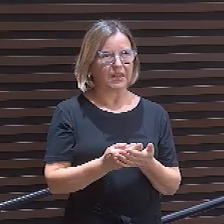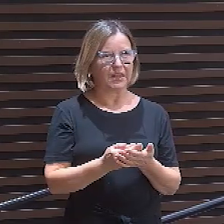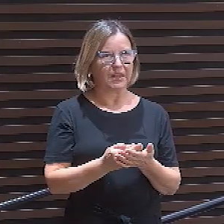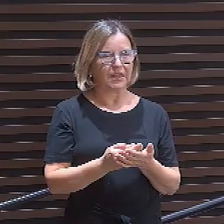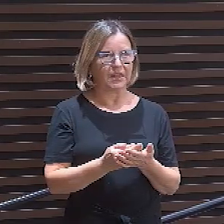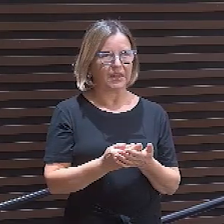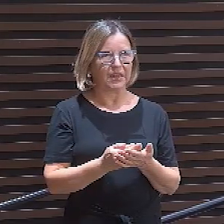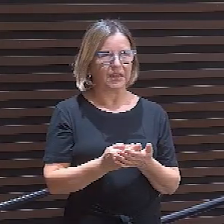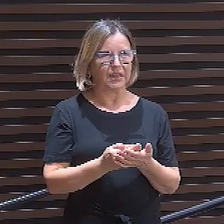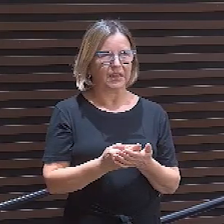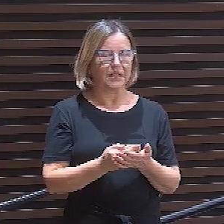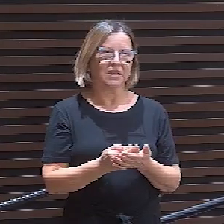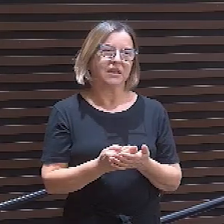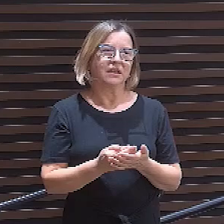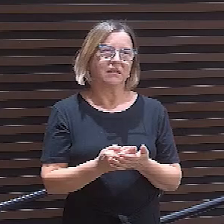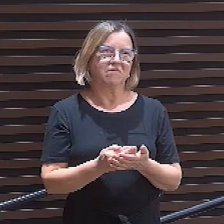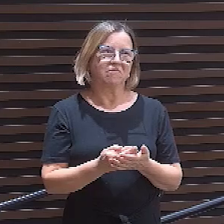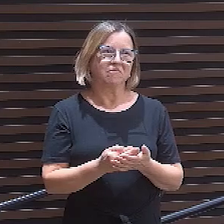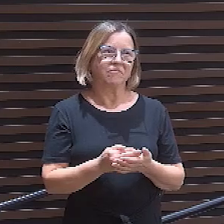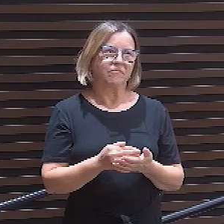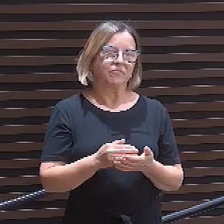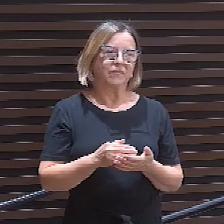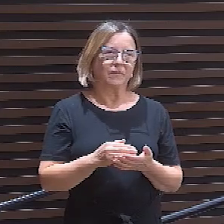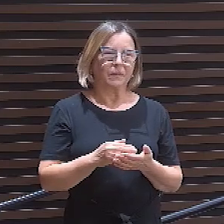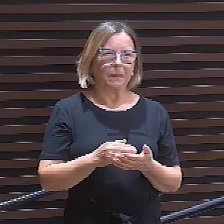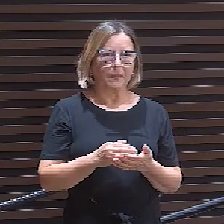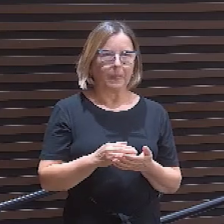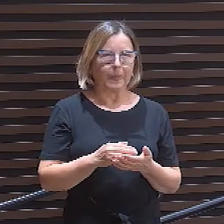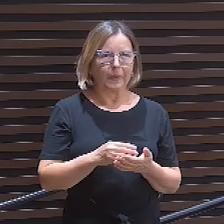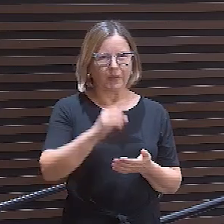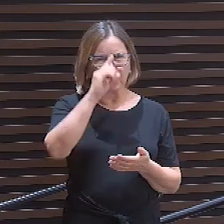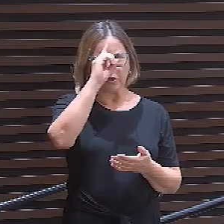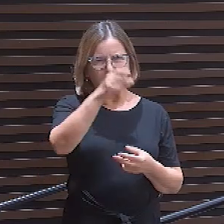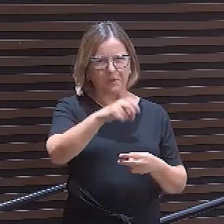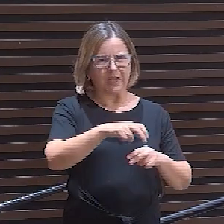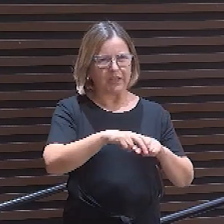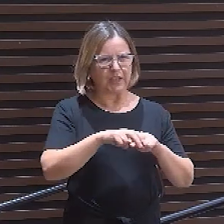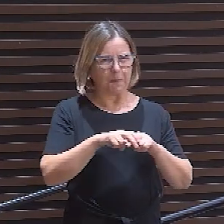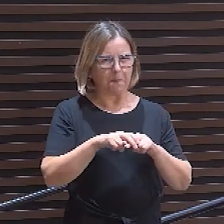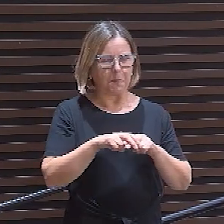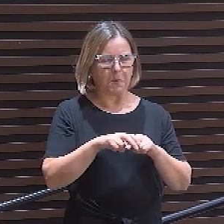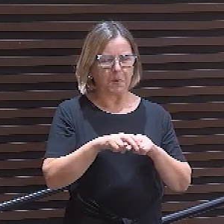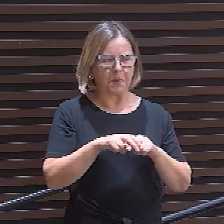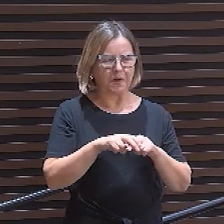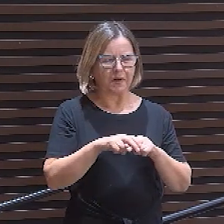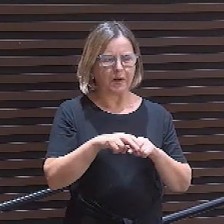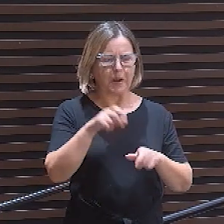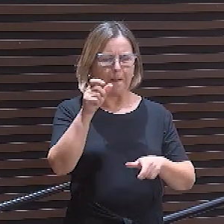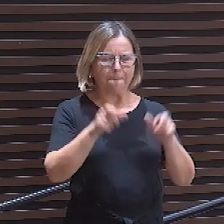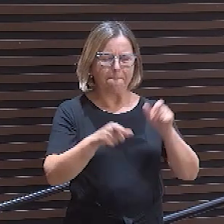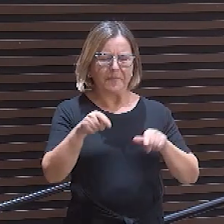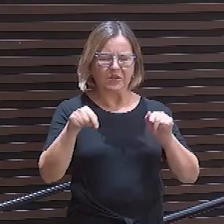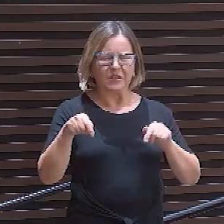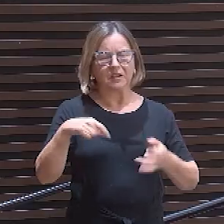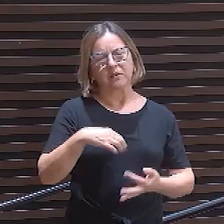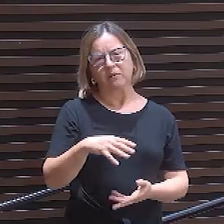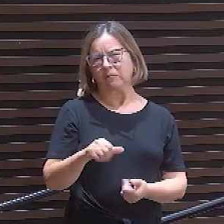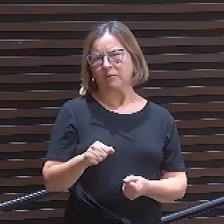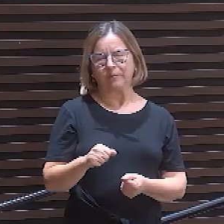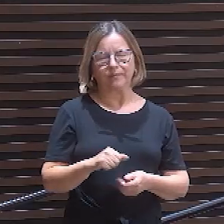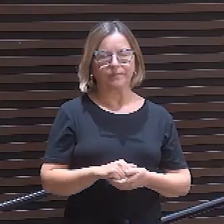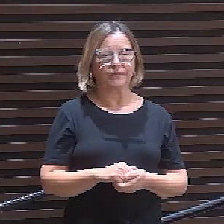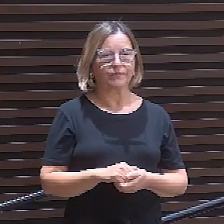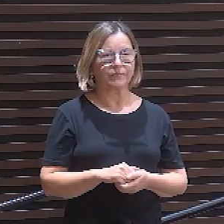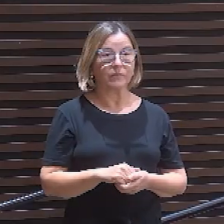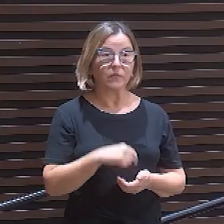que seja deste mundo. Nós não podemos